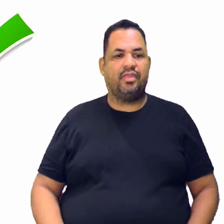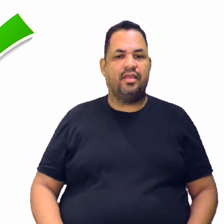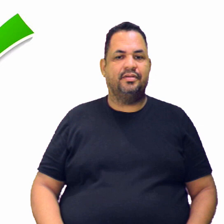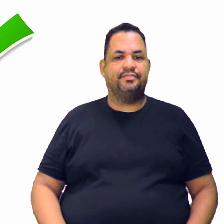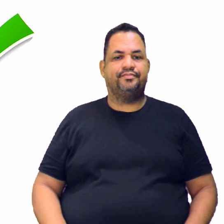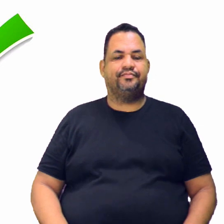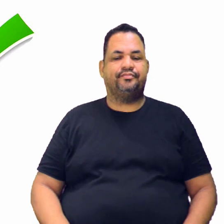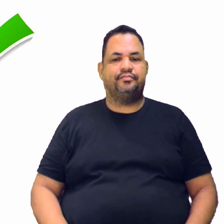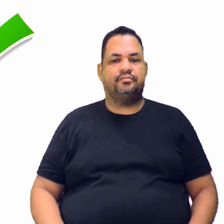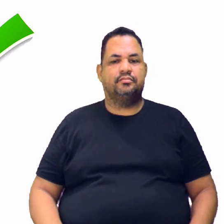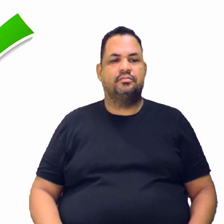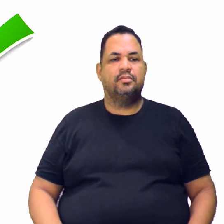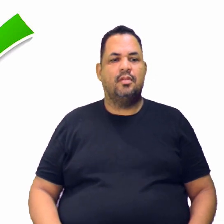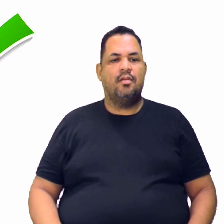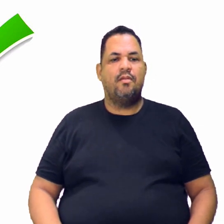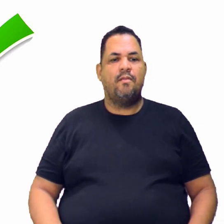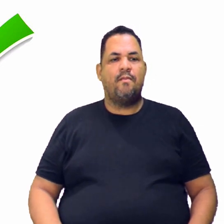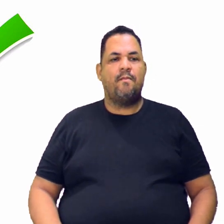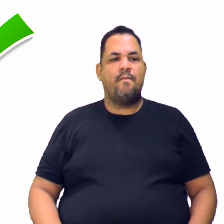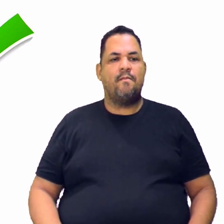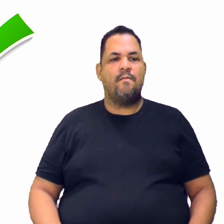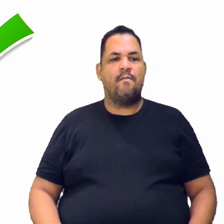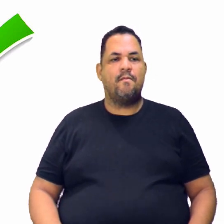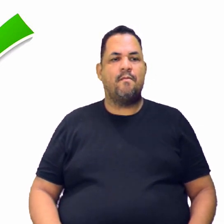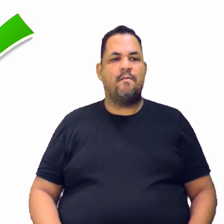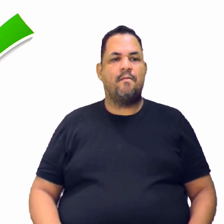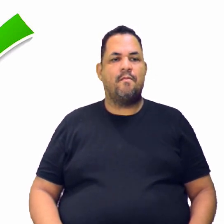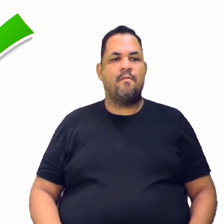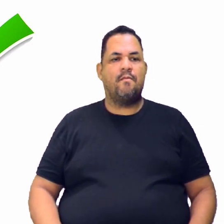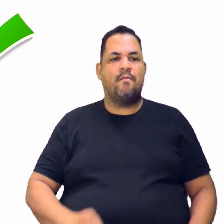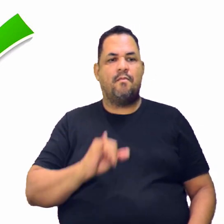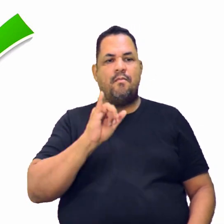colocar aqui, o sujeito é indeterminado, vou colocar